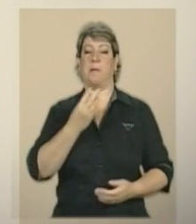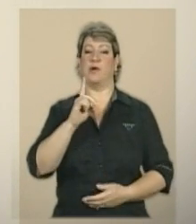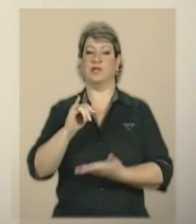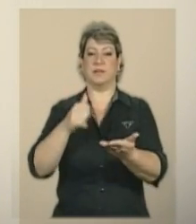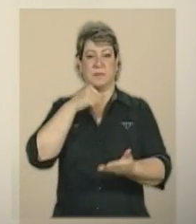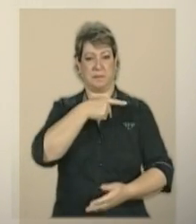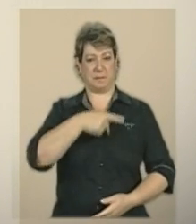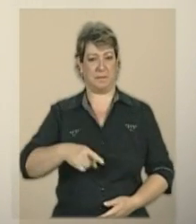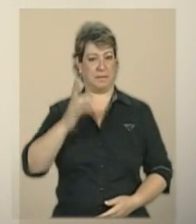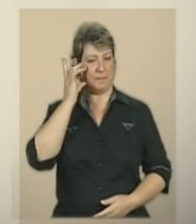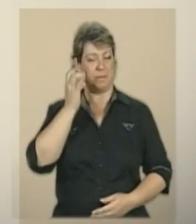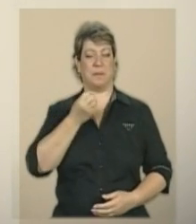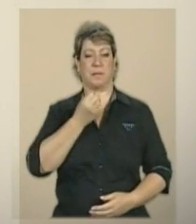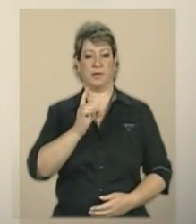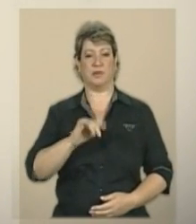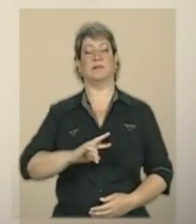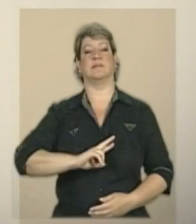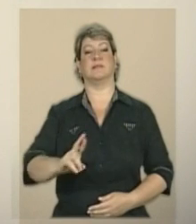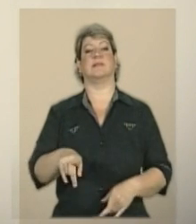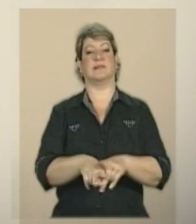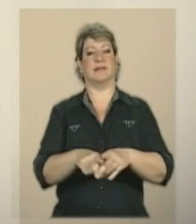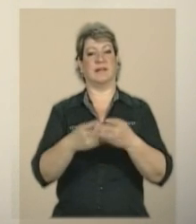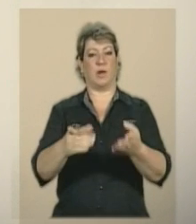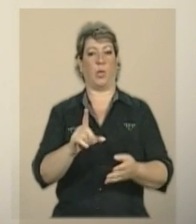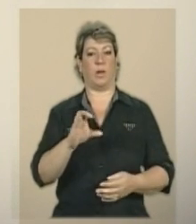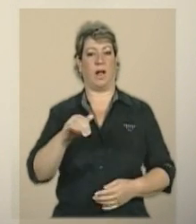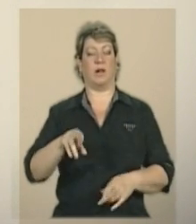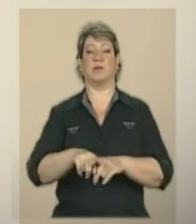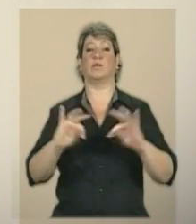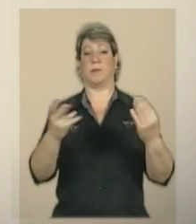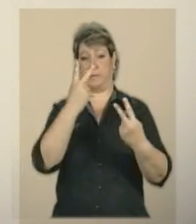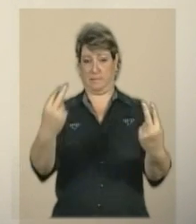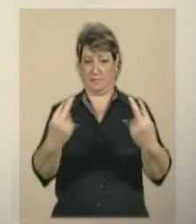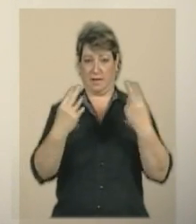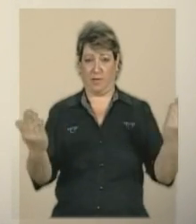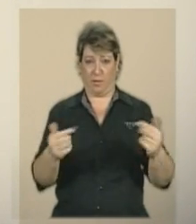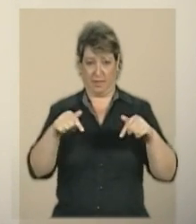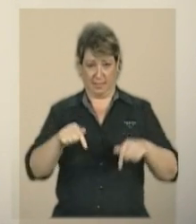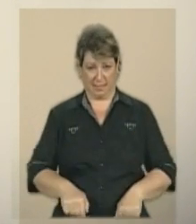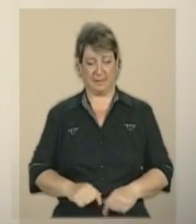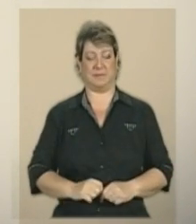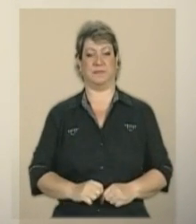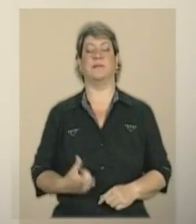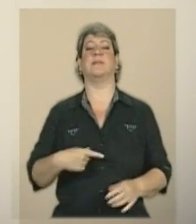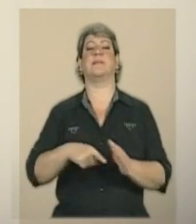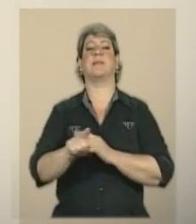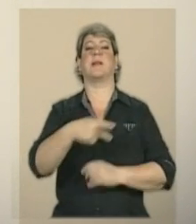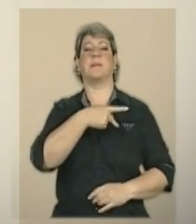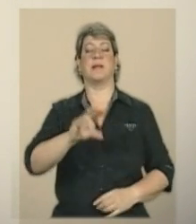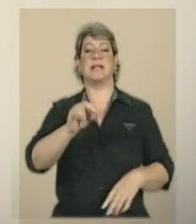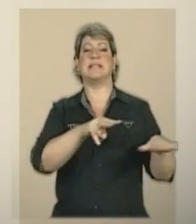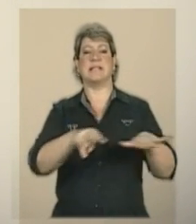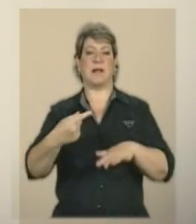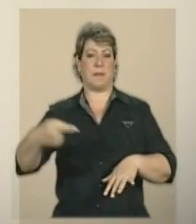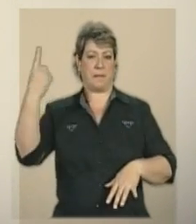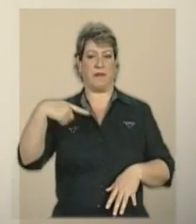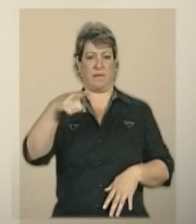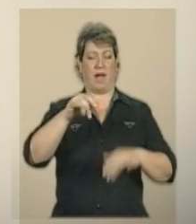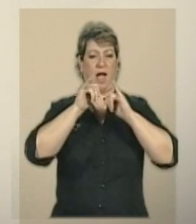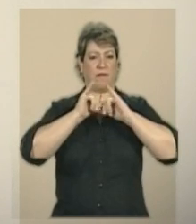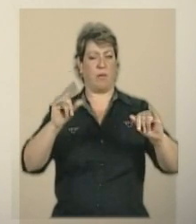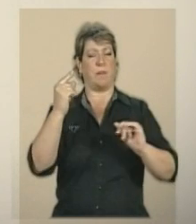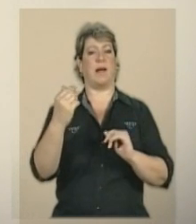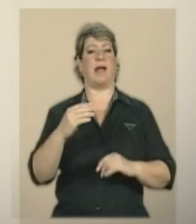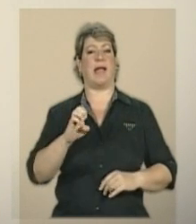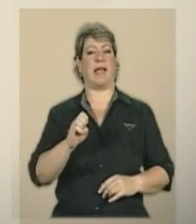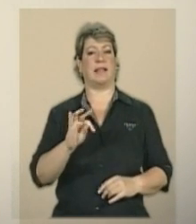tudo bem tudo bem Lucian um bom dia para você ouvinte que nos acompanha aqui no café presidenta na semana passada a senhora anunciou uma etapa